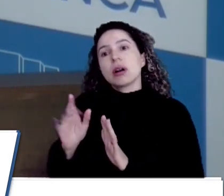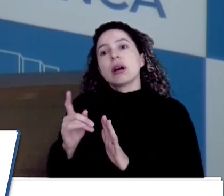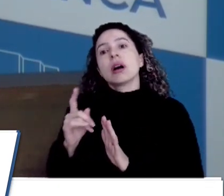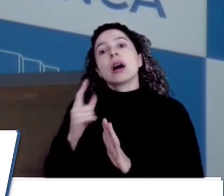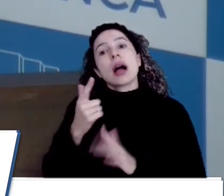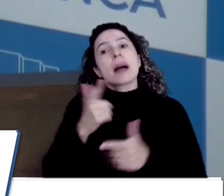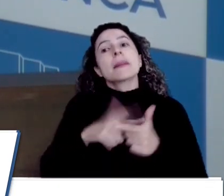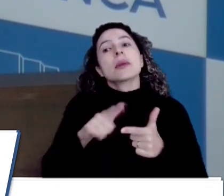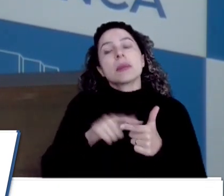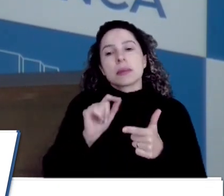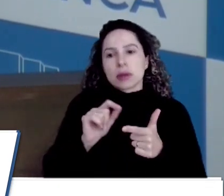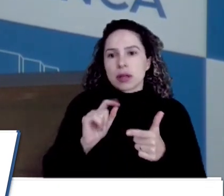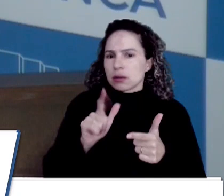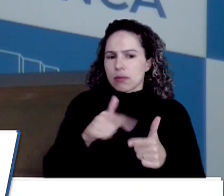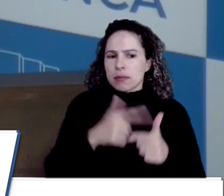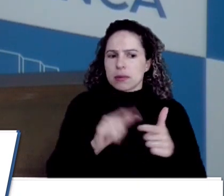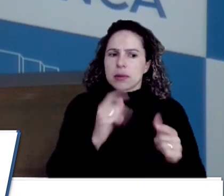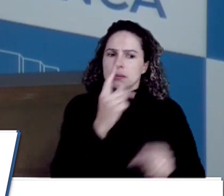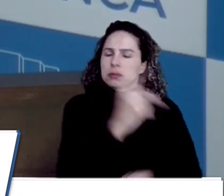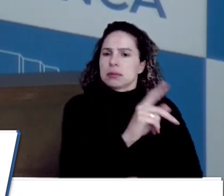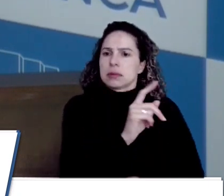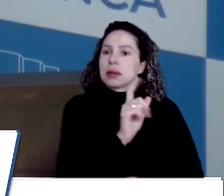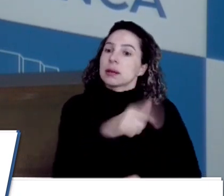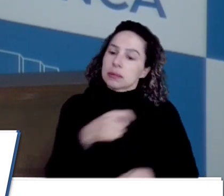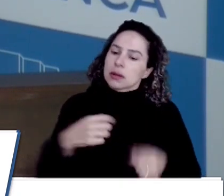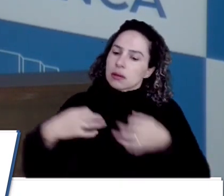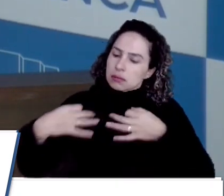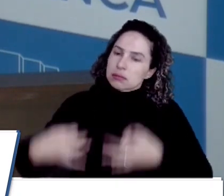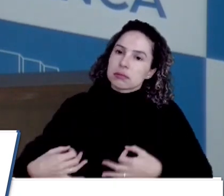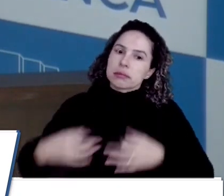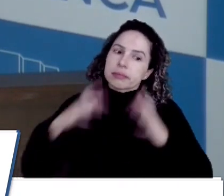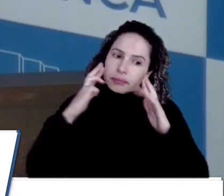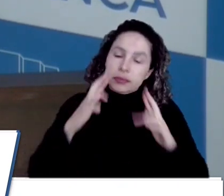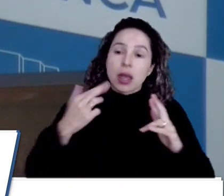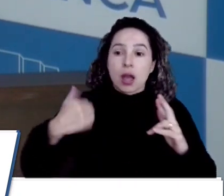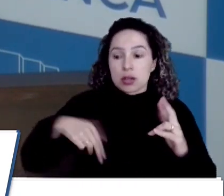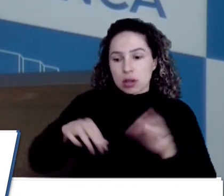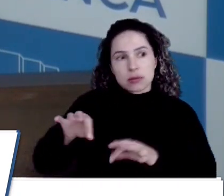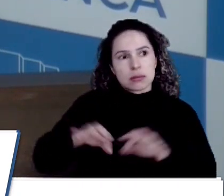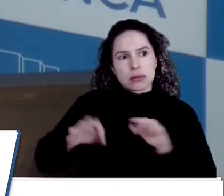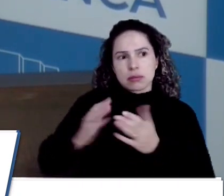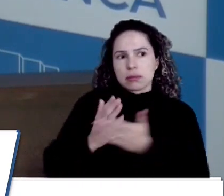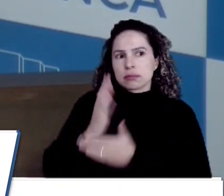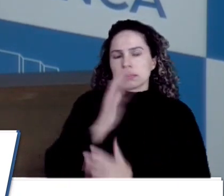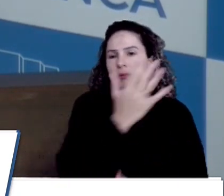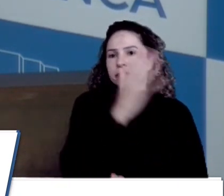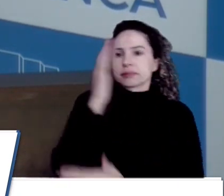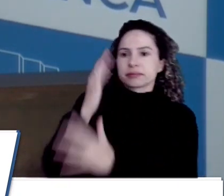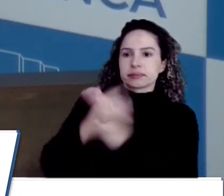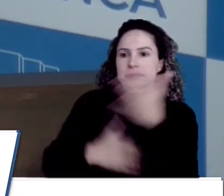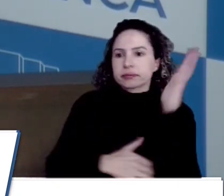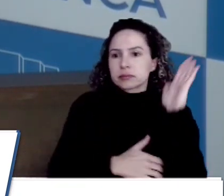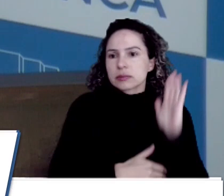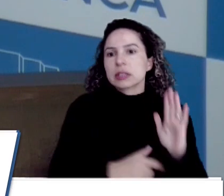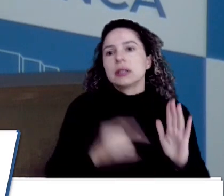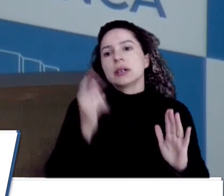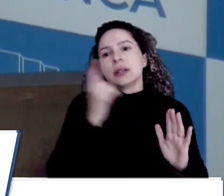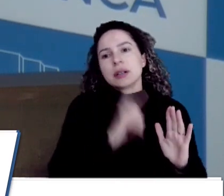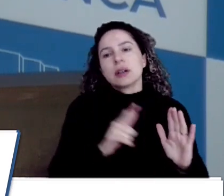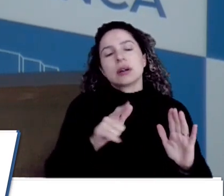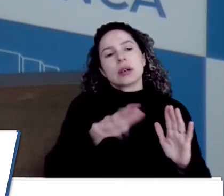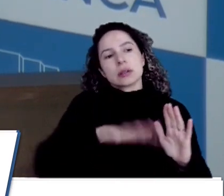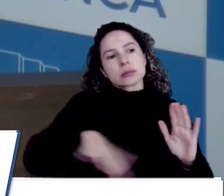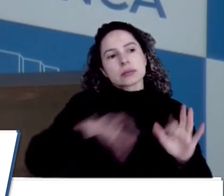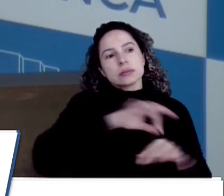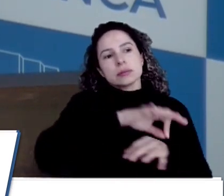quem? Não foi problema deles. Tem que fazer as coisas certas. Agora nós aprovamos a urbanização lá, né, para poder o zoneamento,